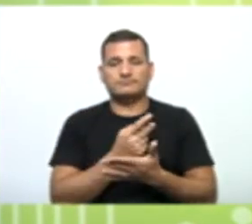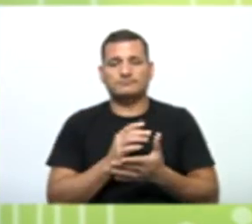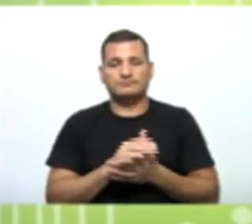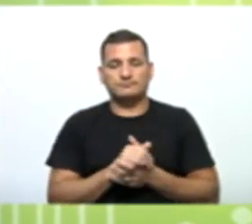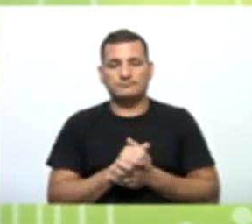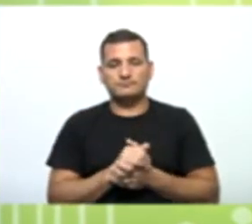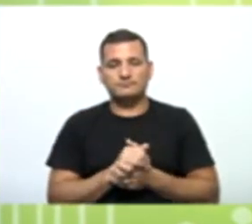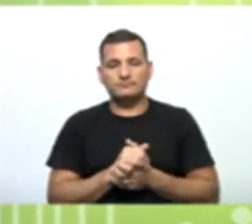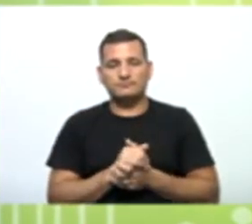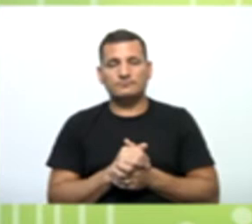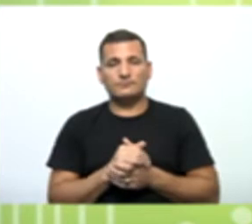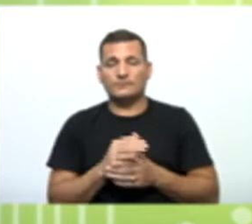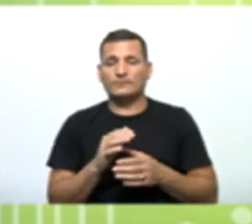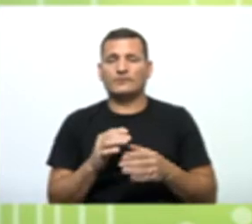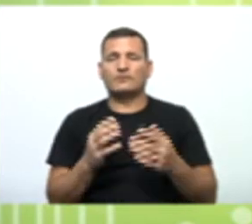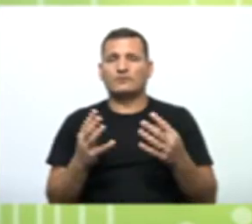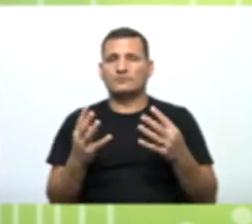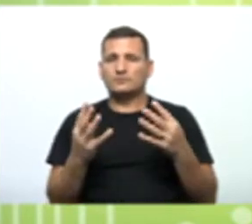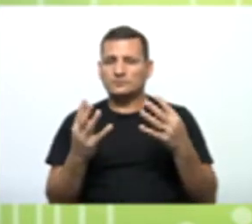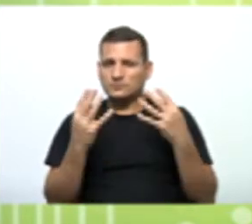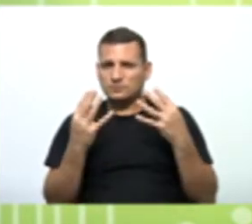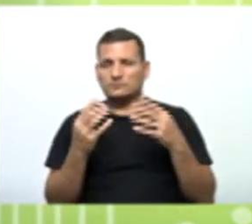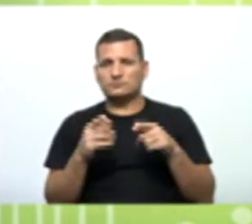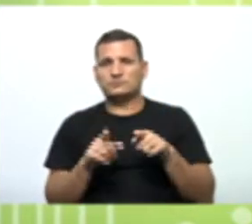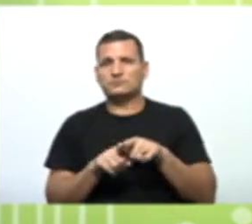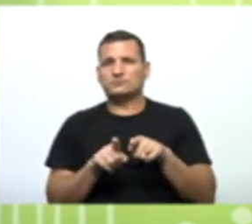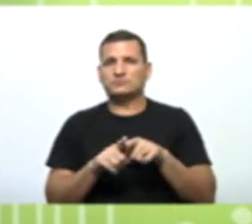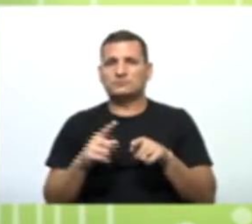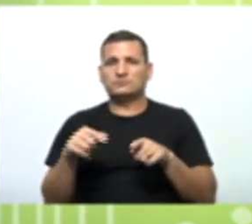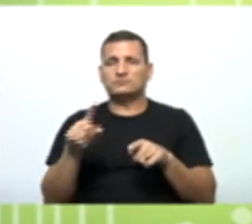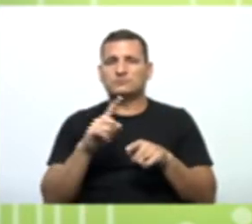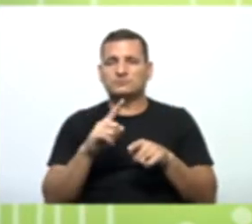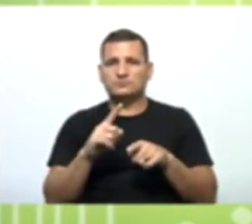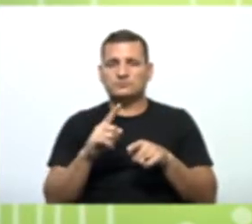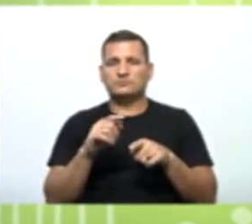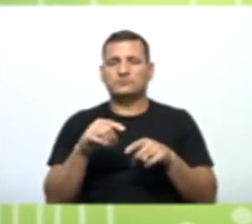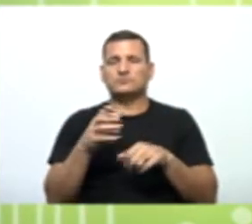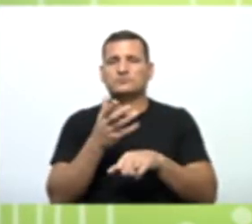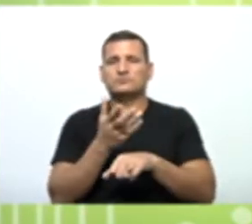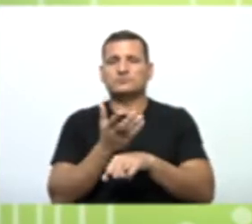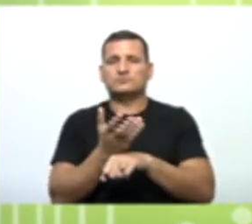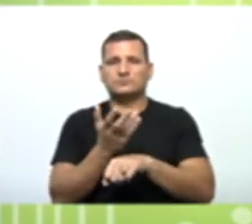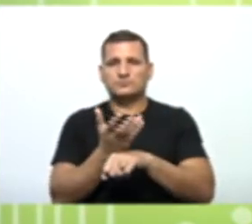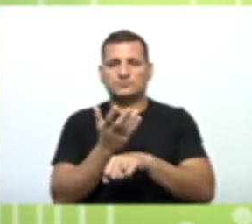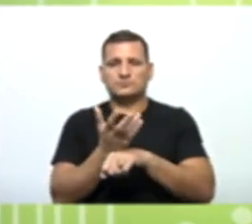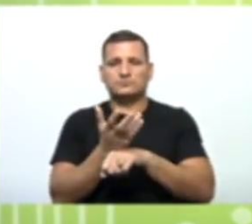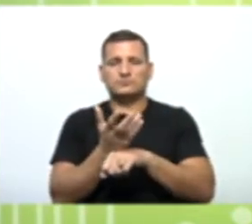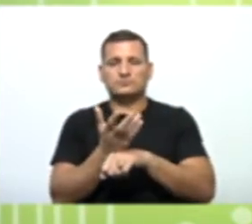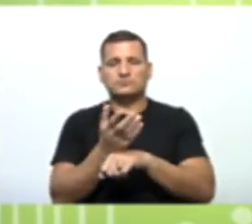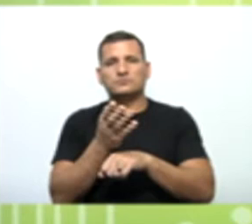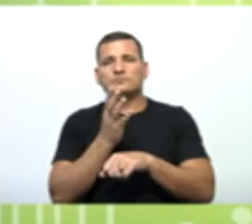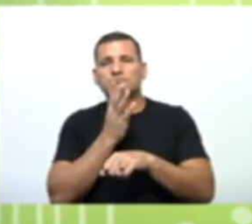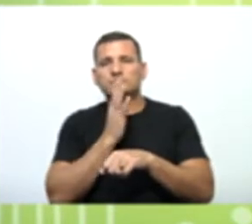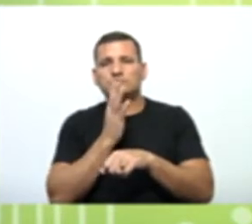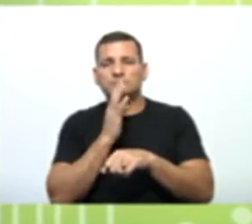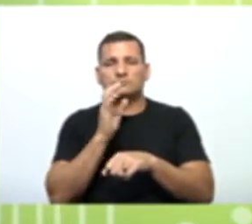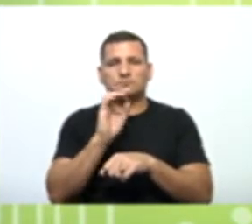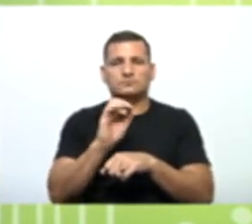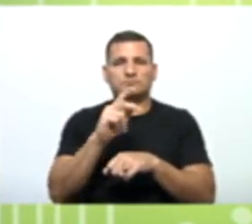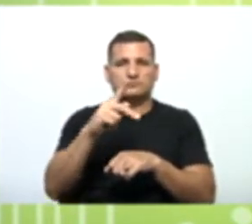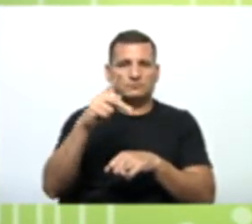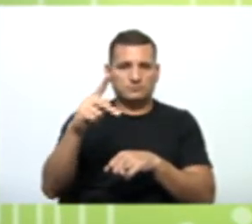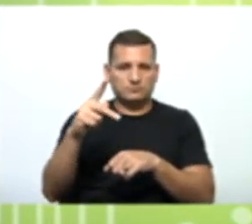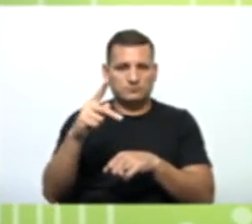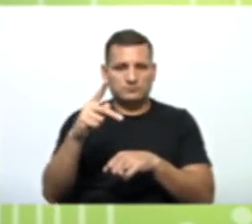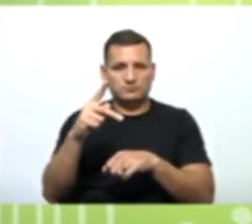algo que eu chamo a atenção para vocês é o quê? Vocês estão tendo a disciplina, vocês estão conhecendo a disciplina de OPP,